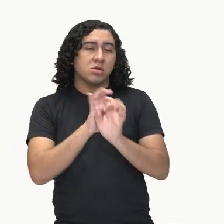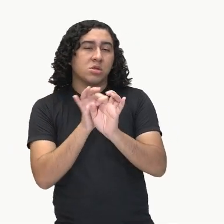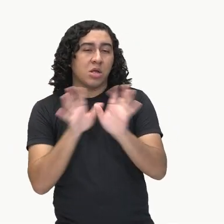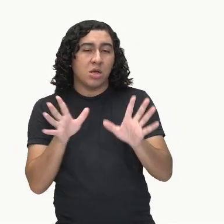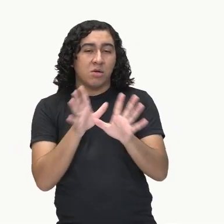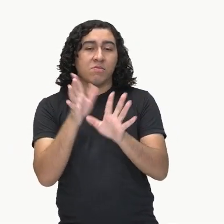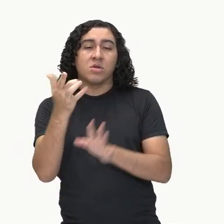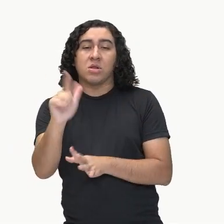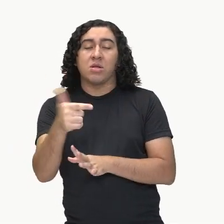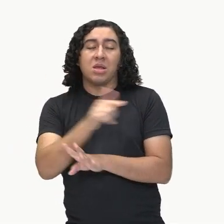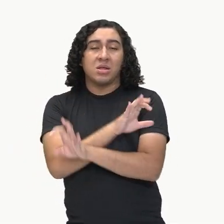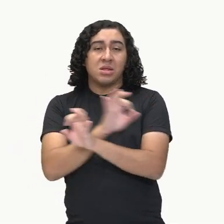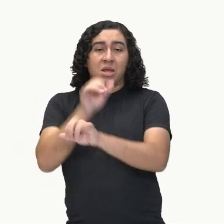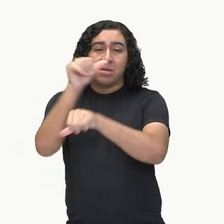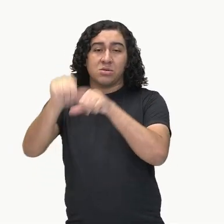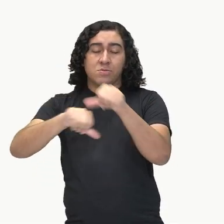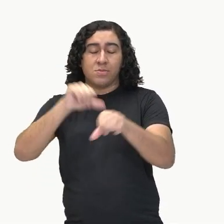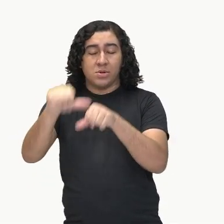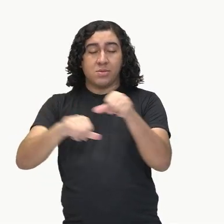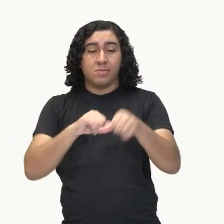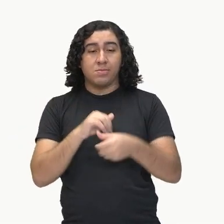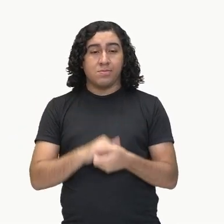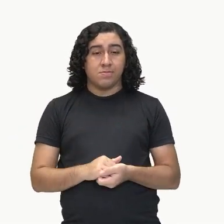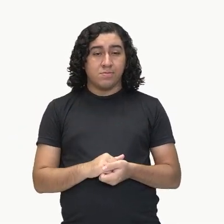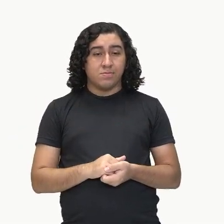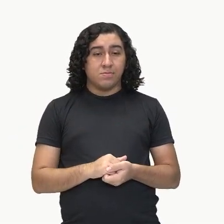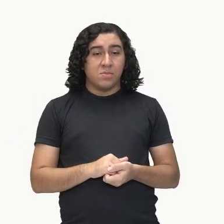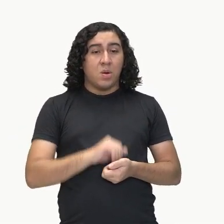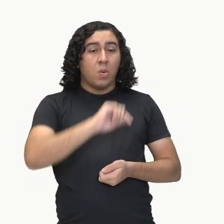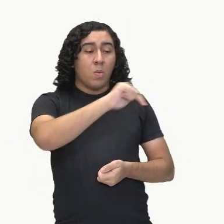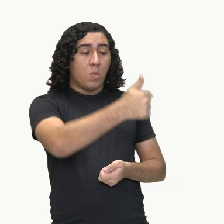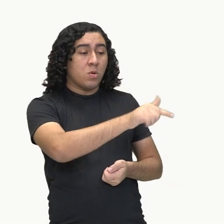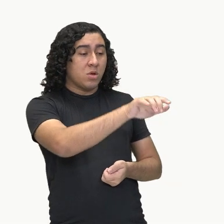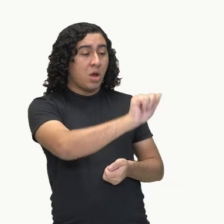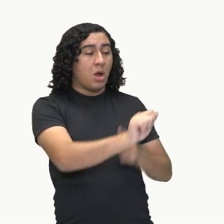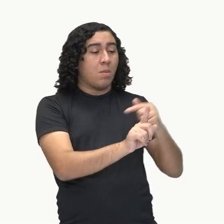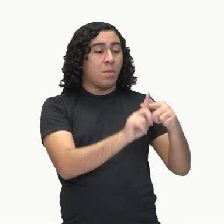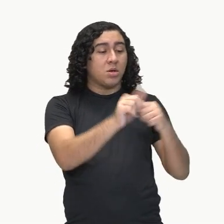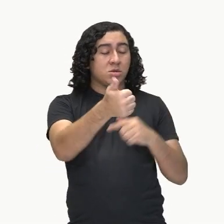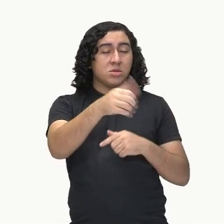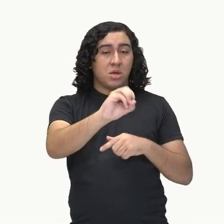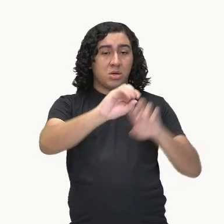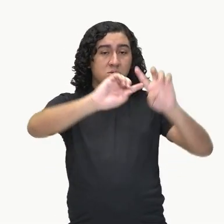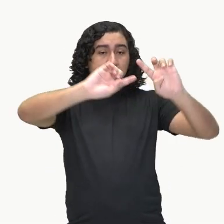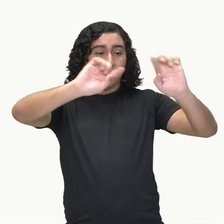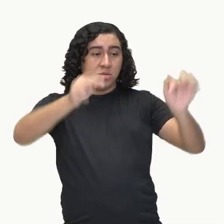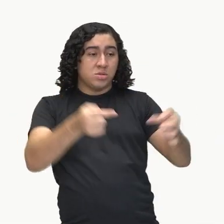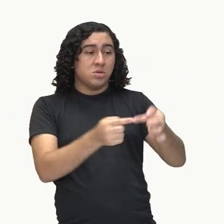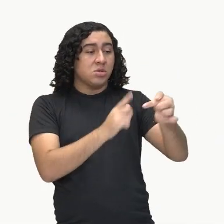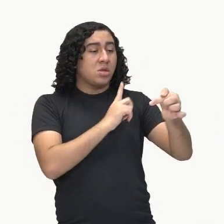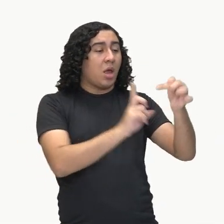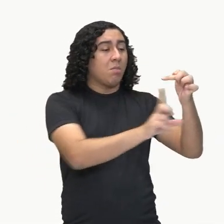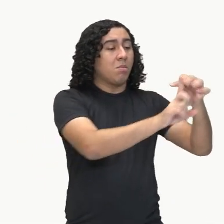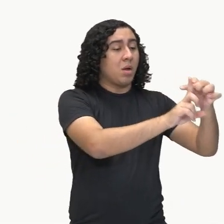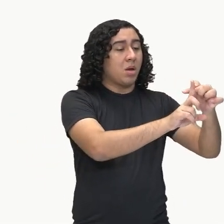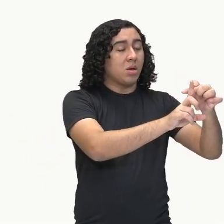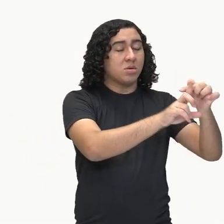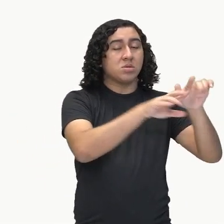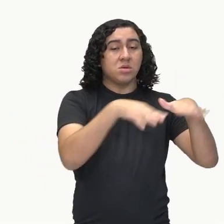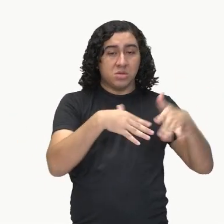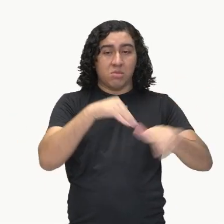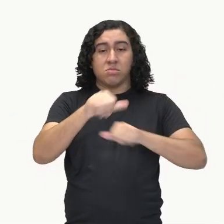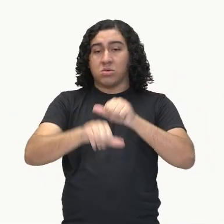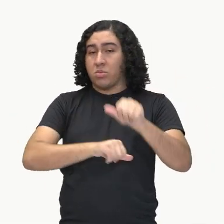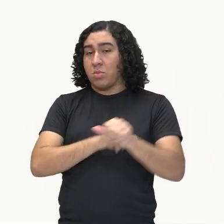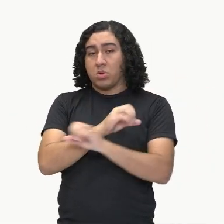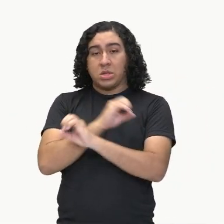sinal alterado. Observe agora o segundo polinômio. Há o positivo ali na frente dele, o sinal de